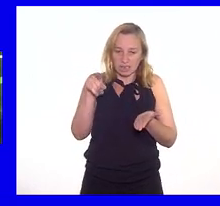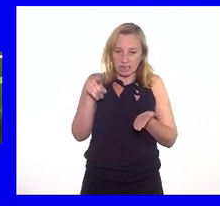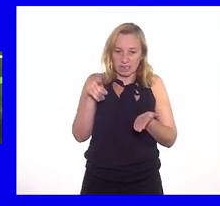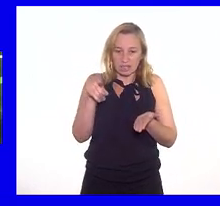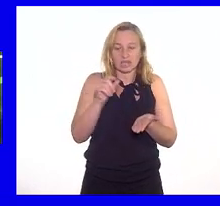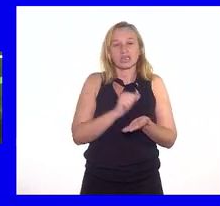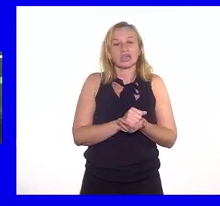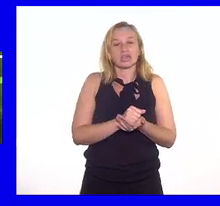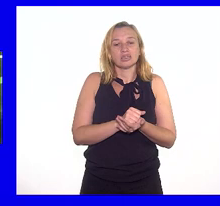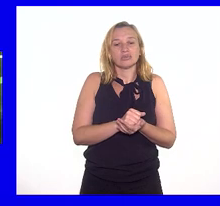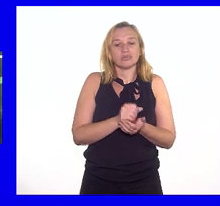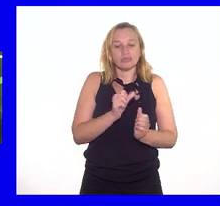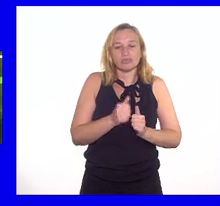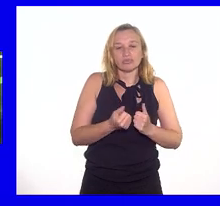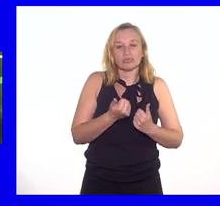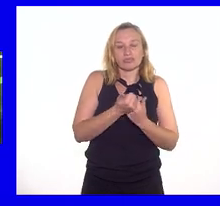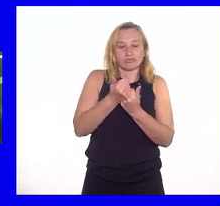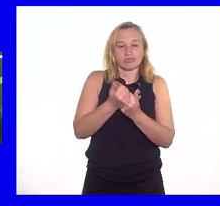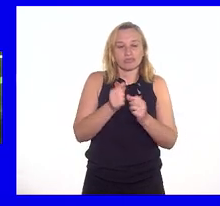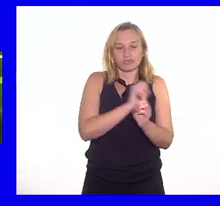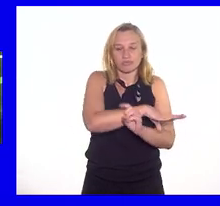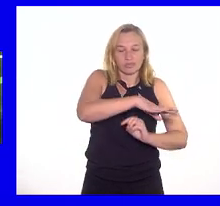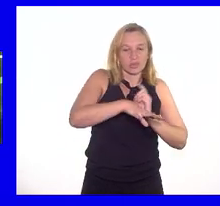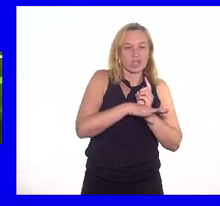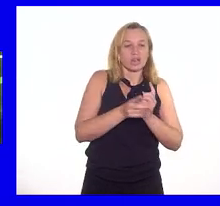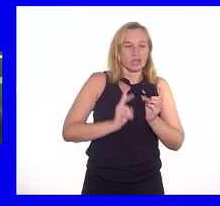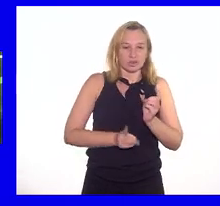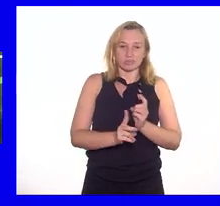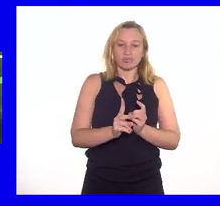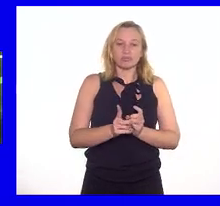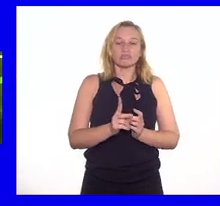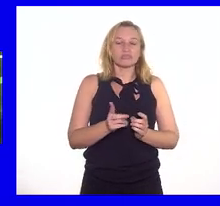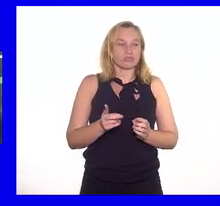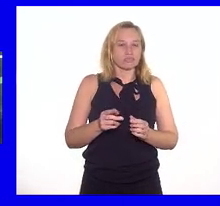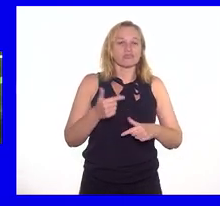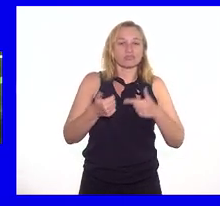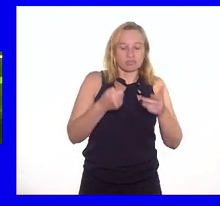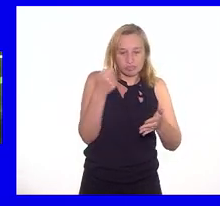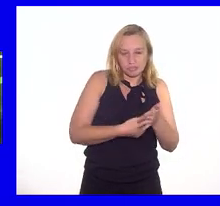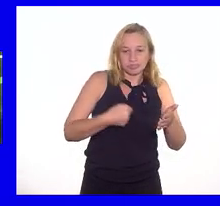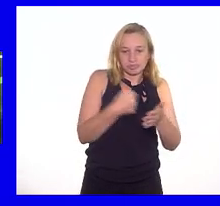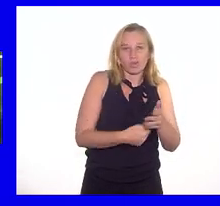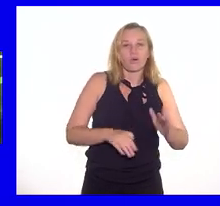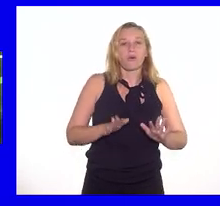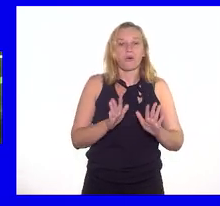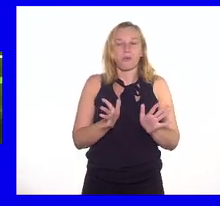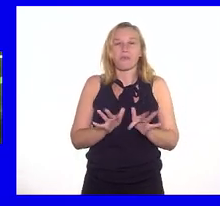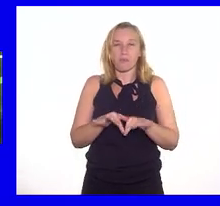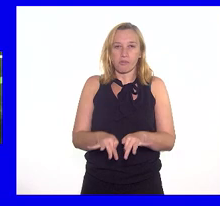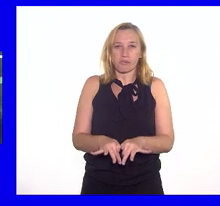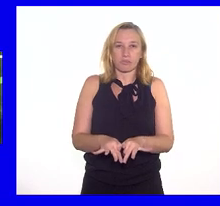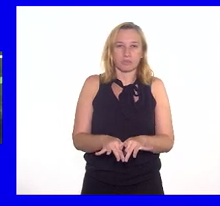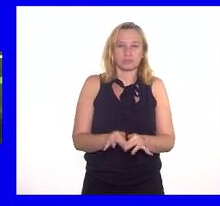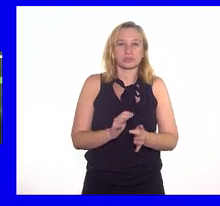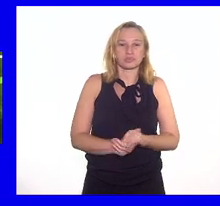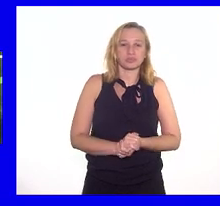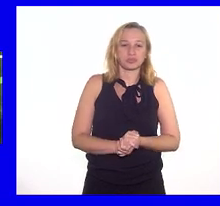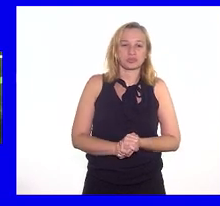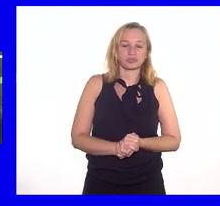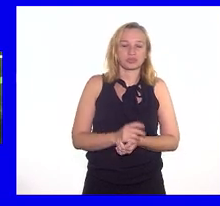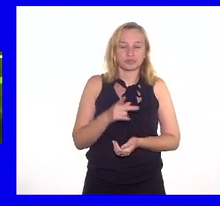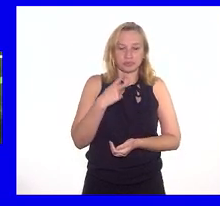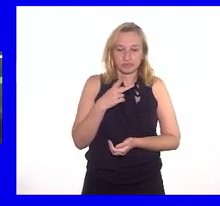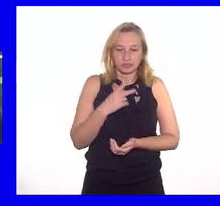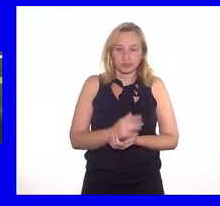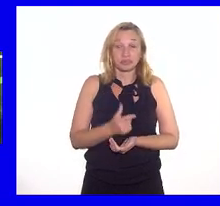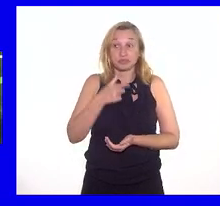de Assistência Social, não. Ele sempre lutou por essa causa, né? E eu termino dizendo que, por